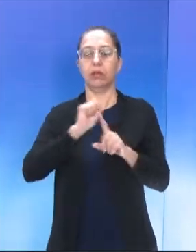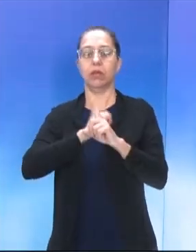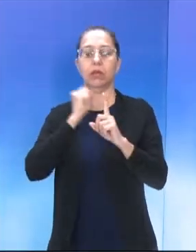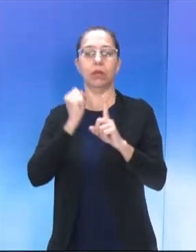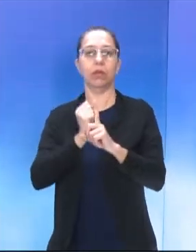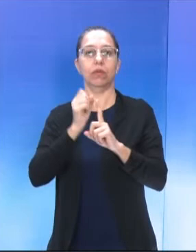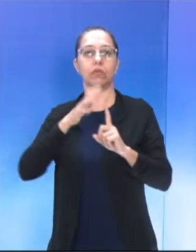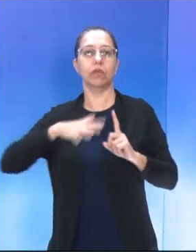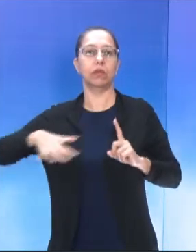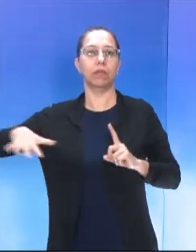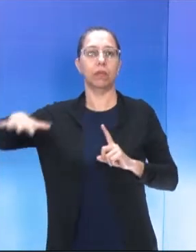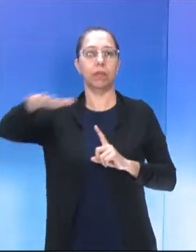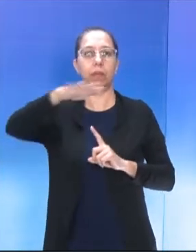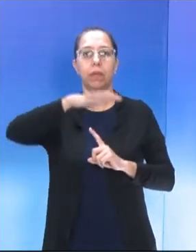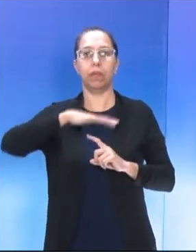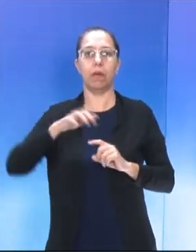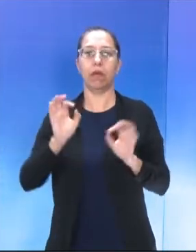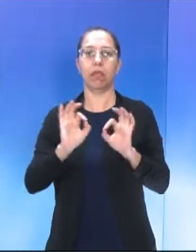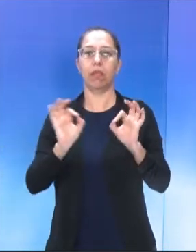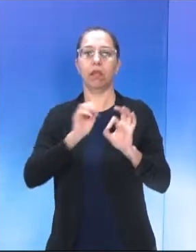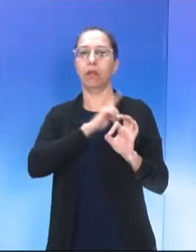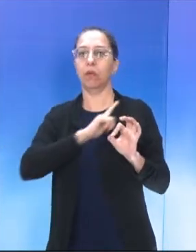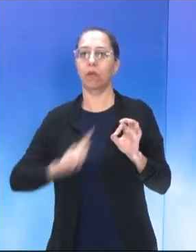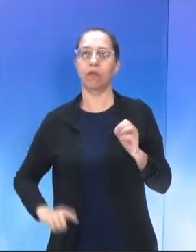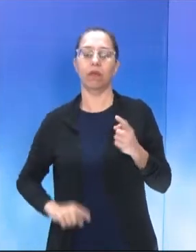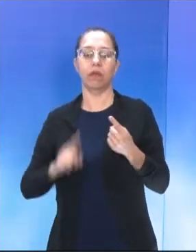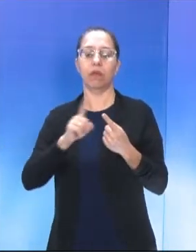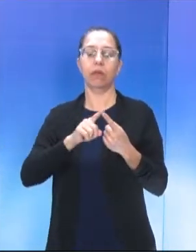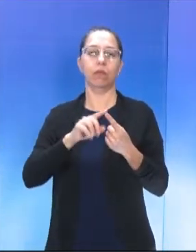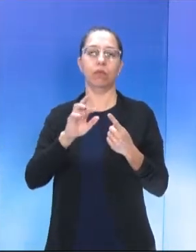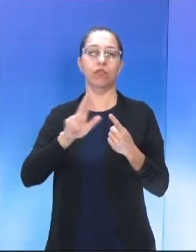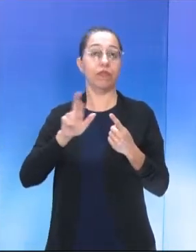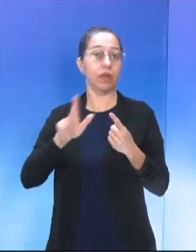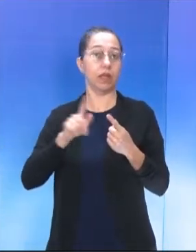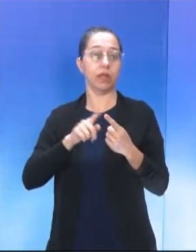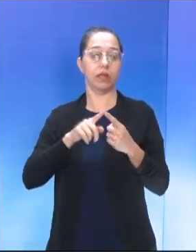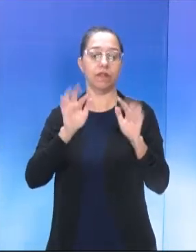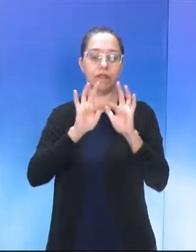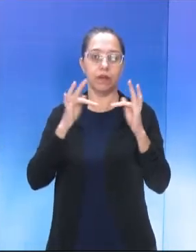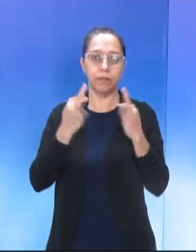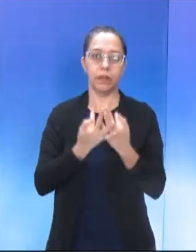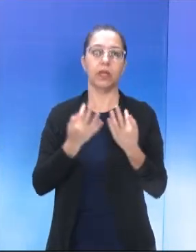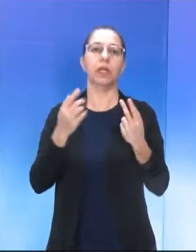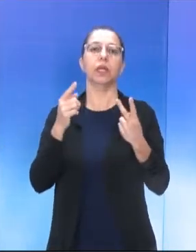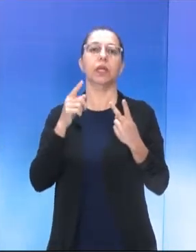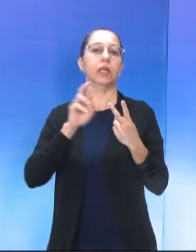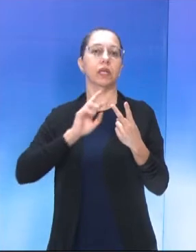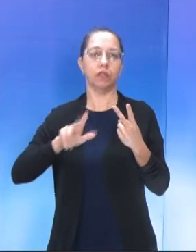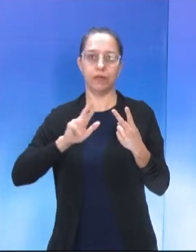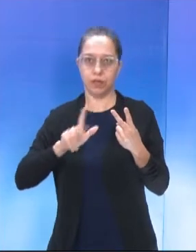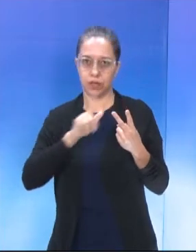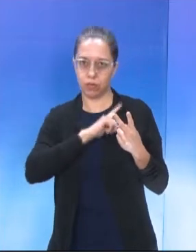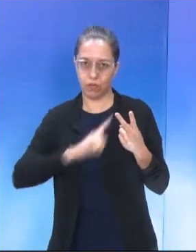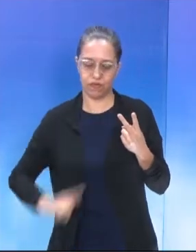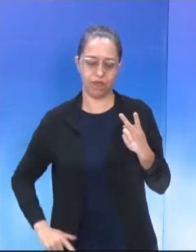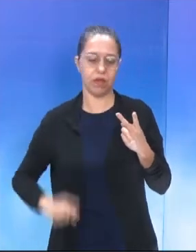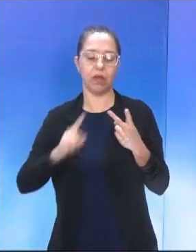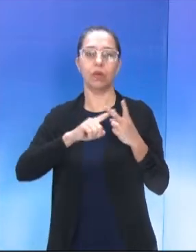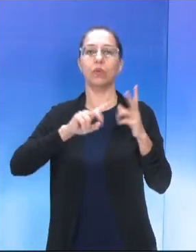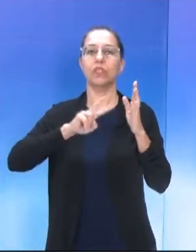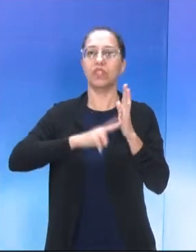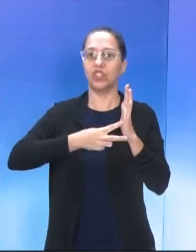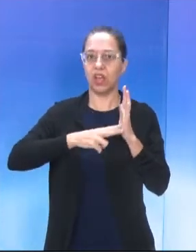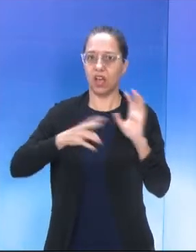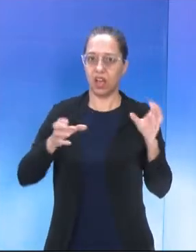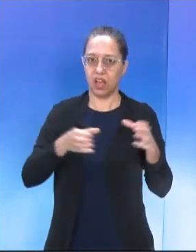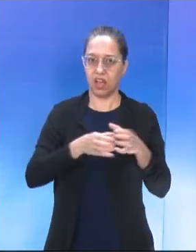é governo. E quem não é governo? A família não é governo, os sindicatos não, a família não é governo, os sindicatos não são